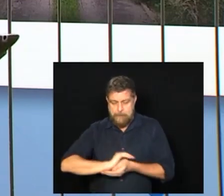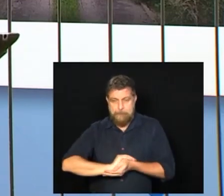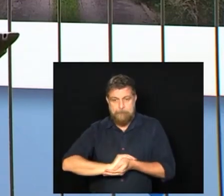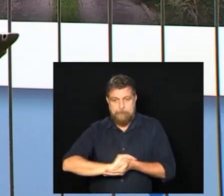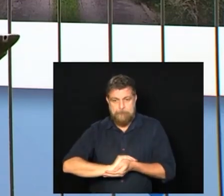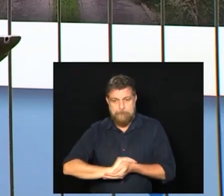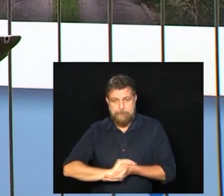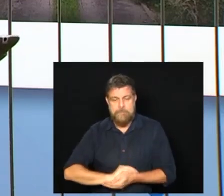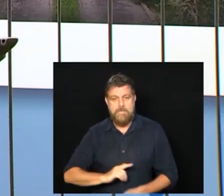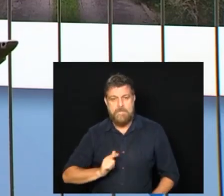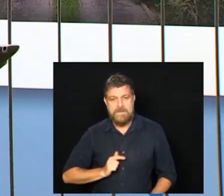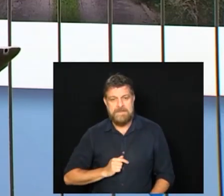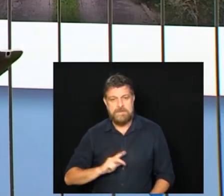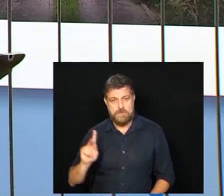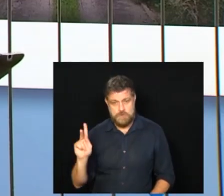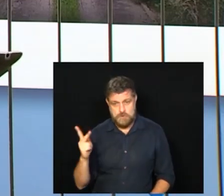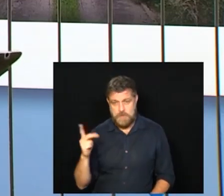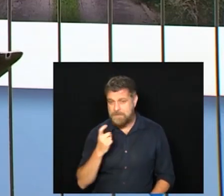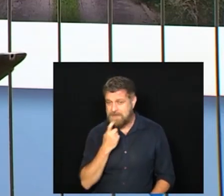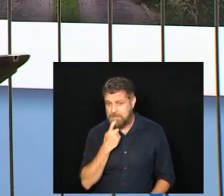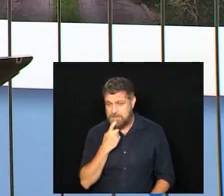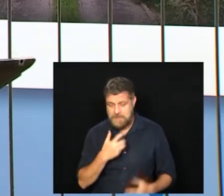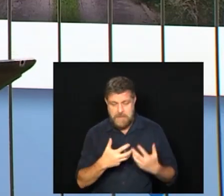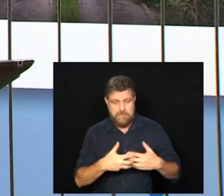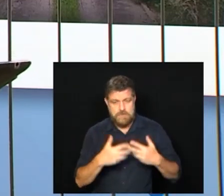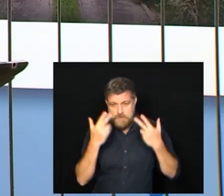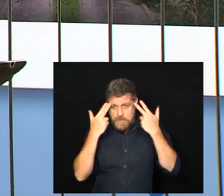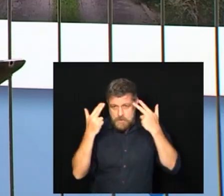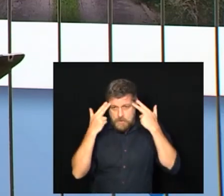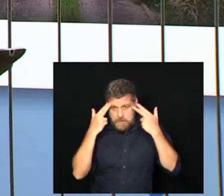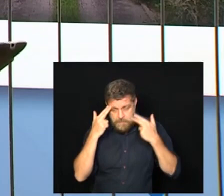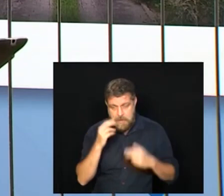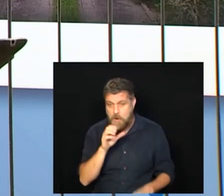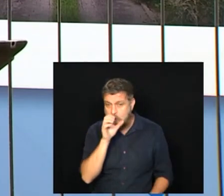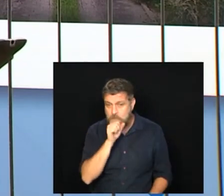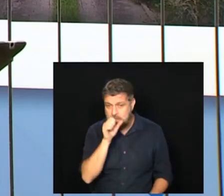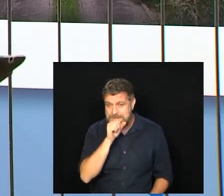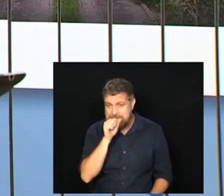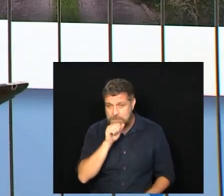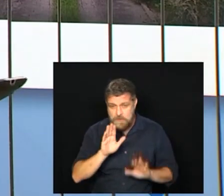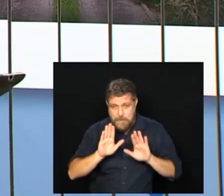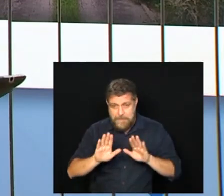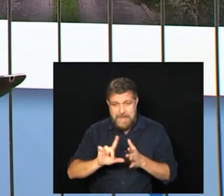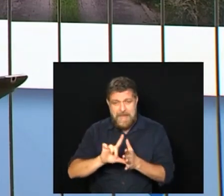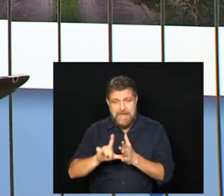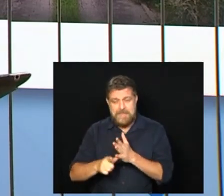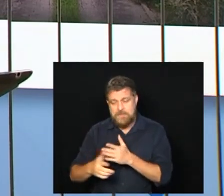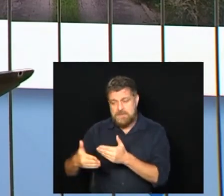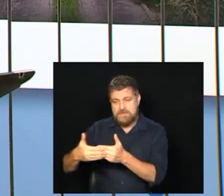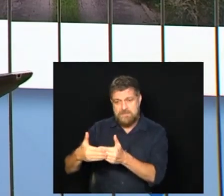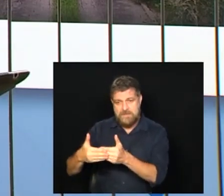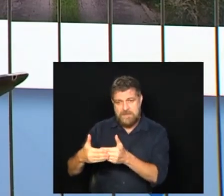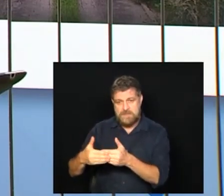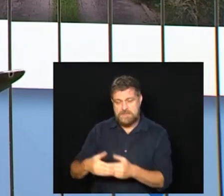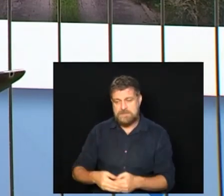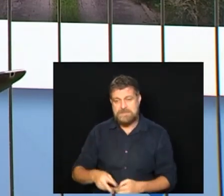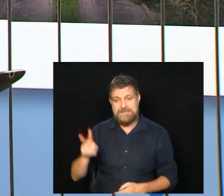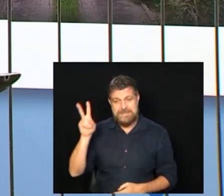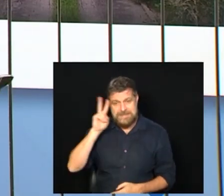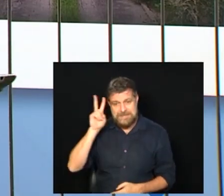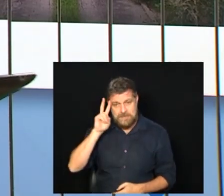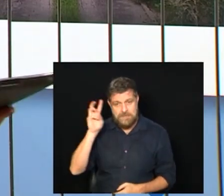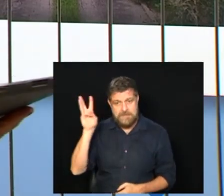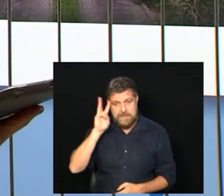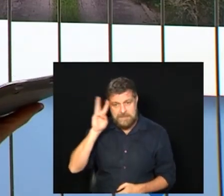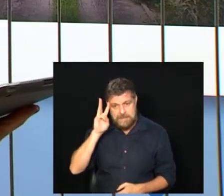Campinas fica no Campinas Shopping, funciona normalmente neste sábado, mas depois ficará fechado segunda e